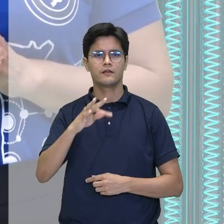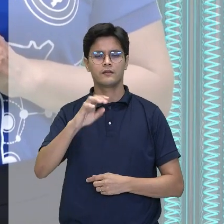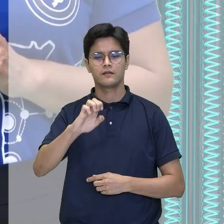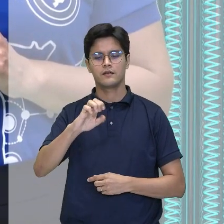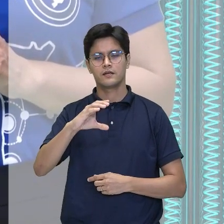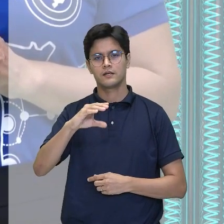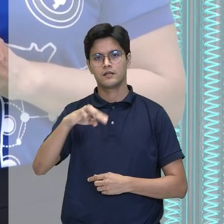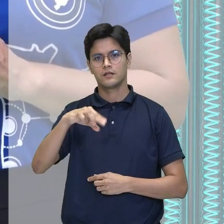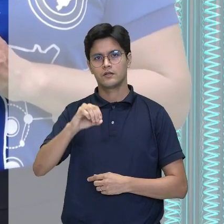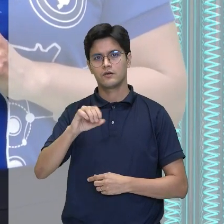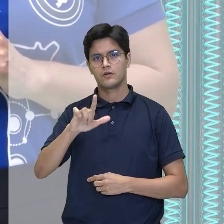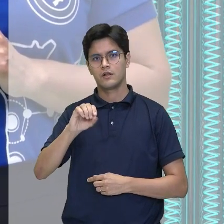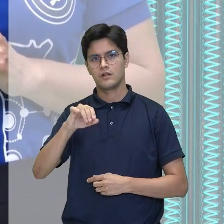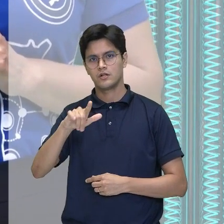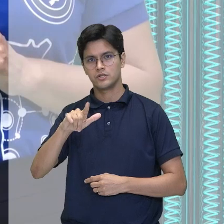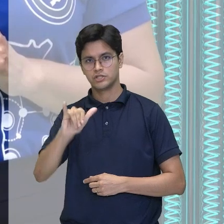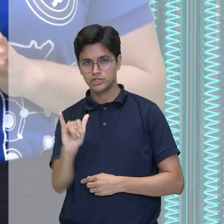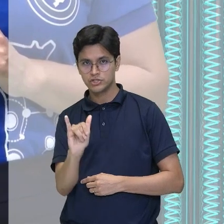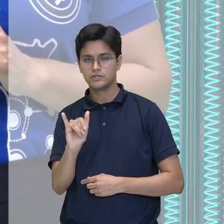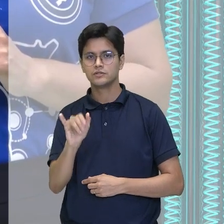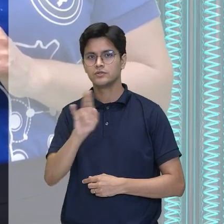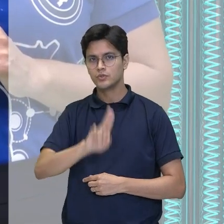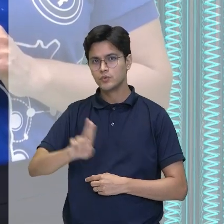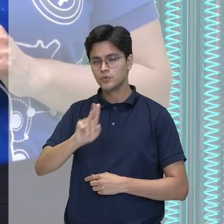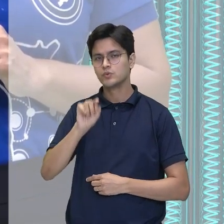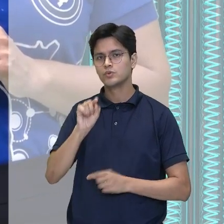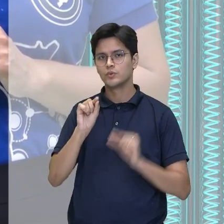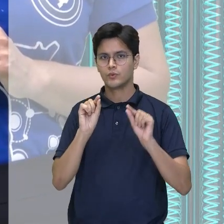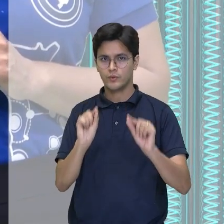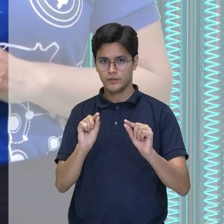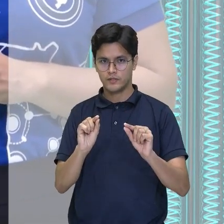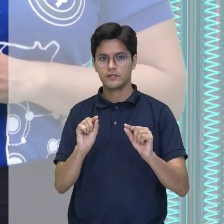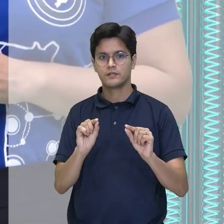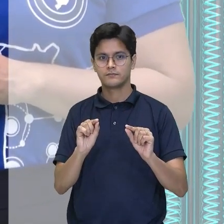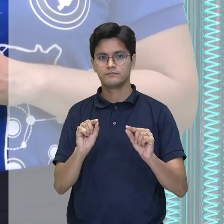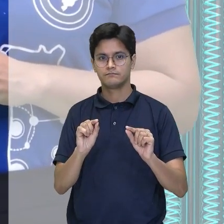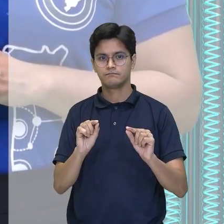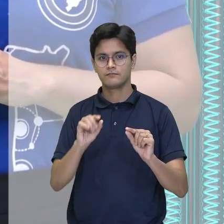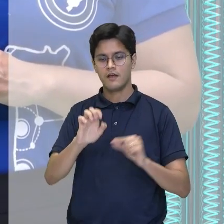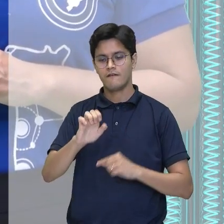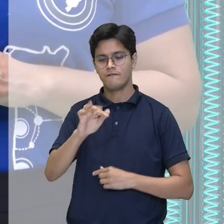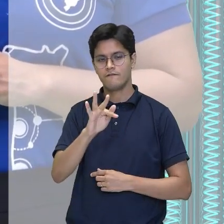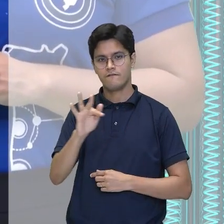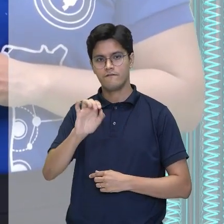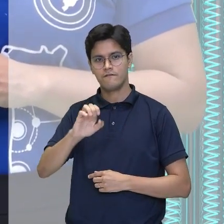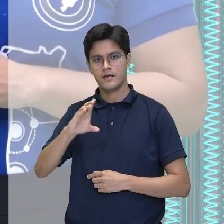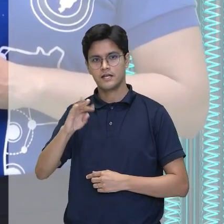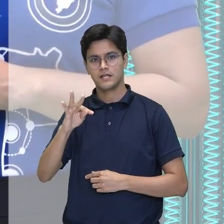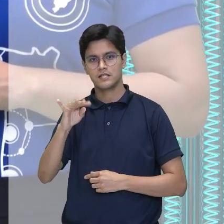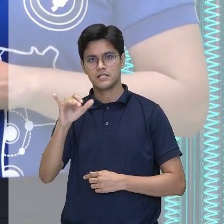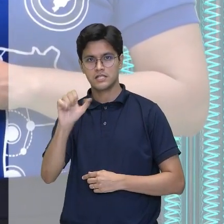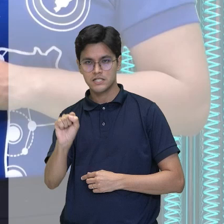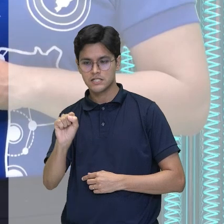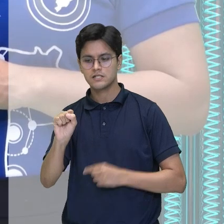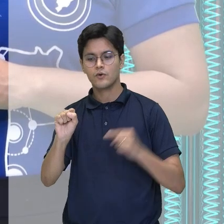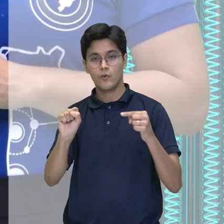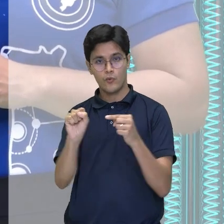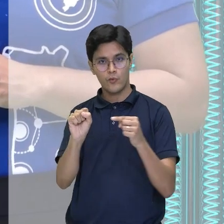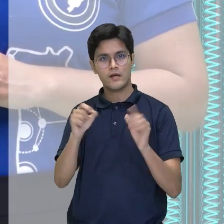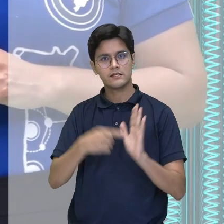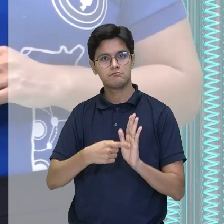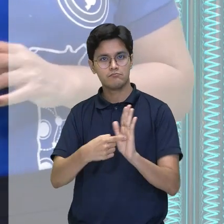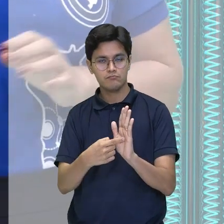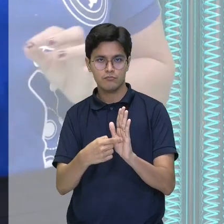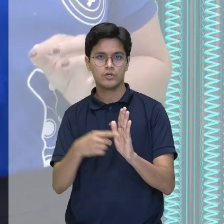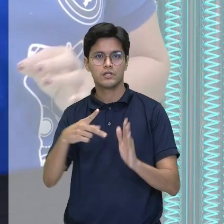plurais, acompanha o are. Effects. Letra S indica plural. Então, are, qual é o verbo